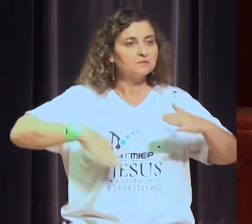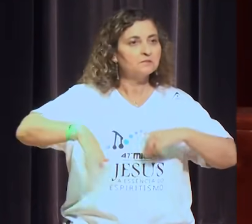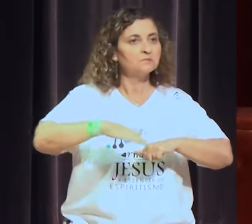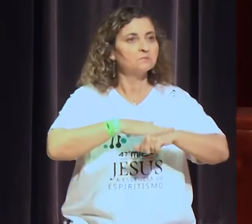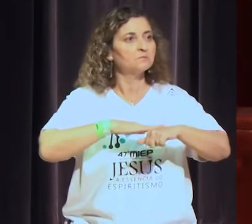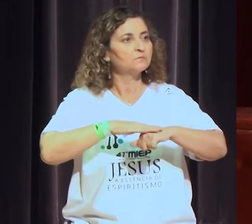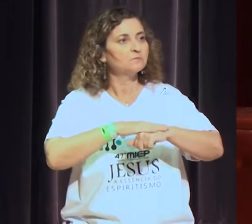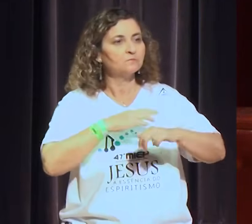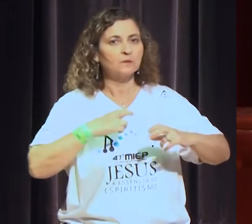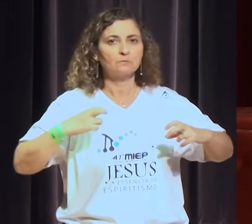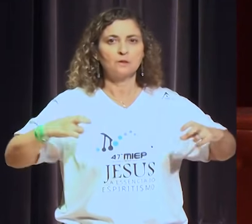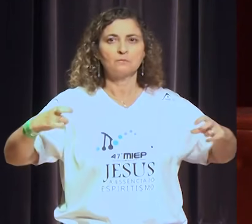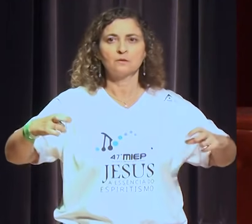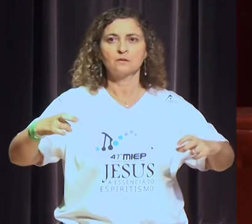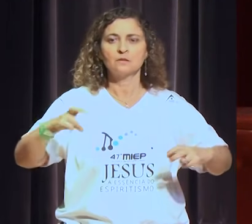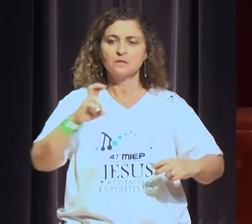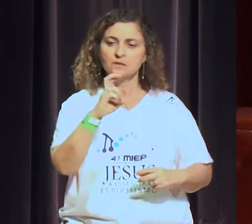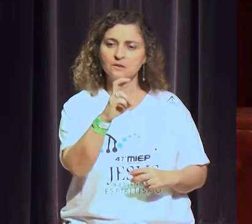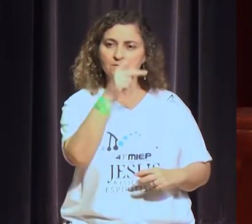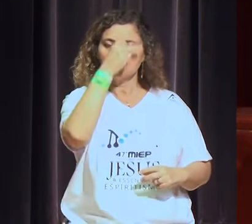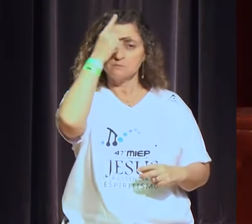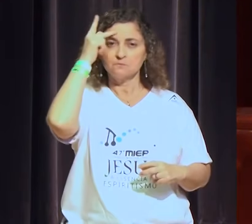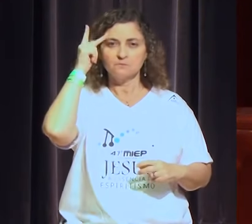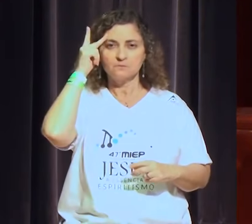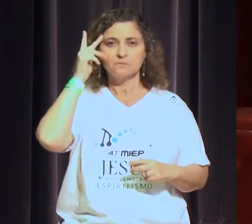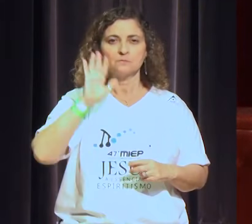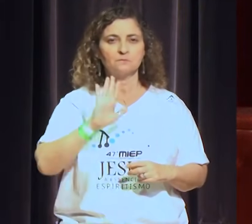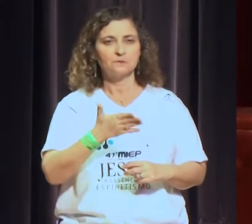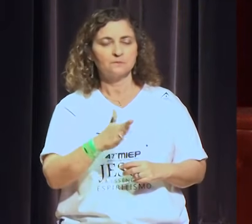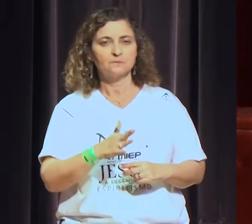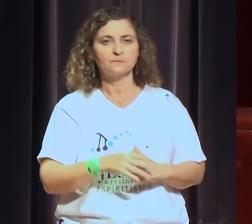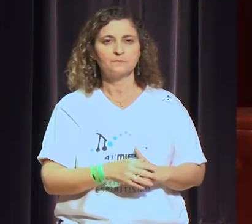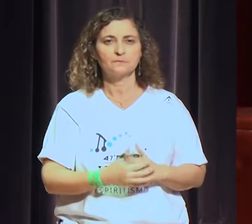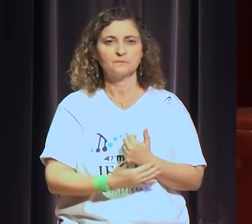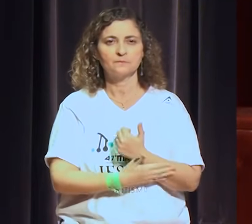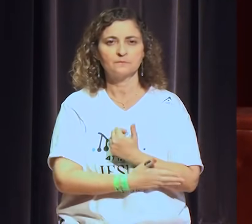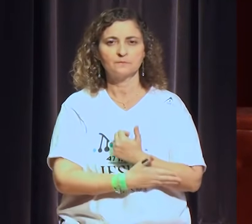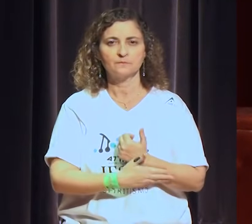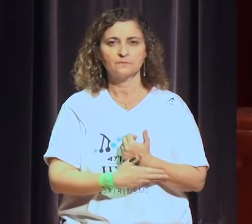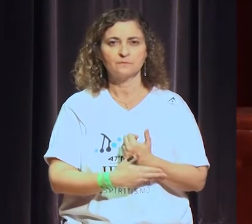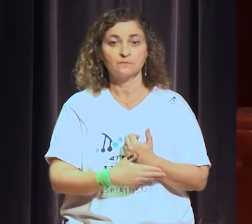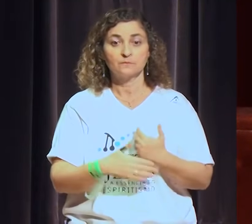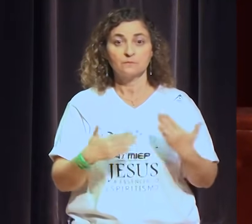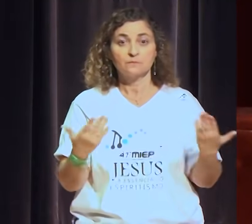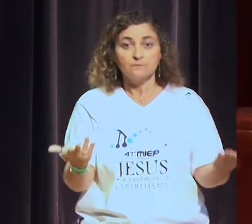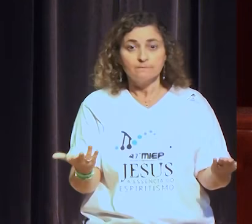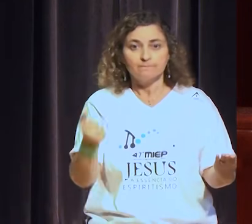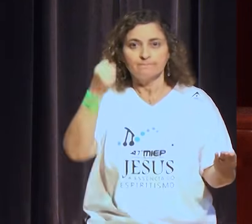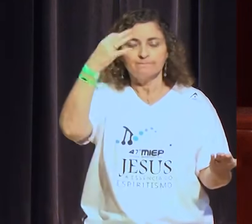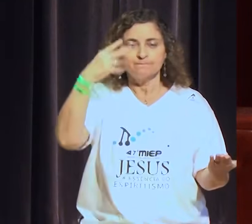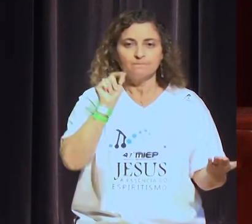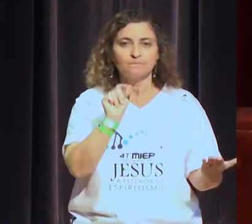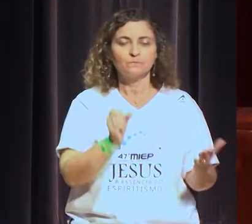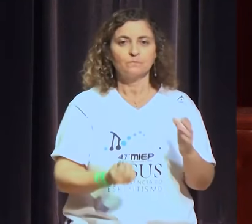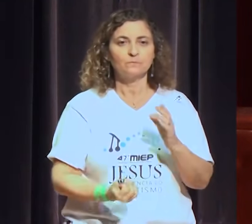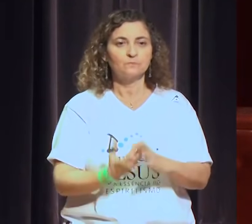Aí veio o Chico, veio o Peixotinho, aí nós tínhamos aqui, era um grupo cheio, umas 5 pessoas.